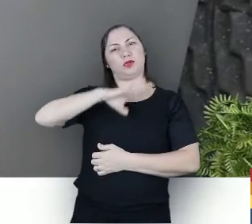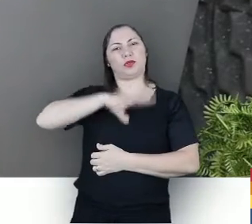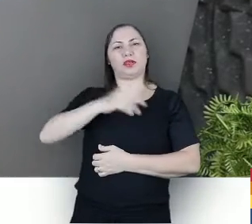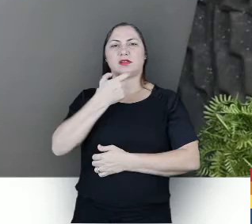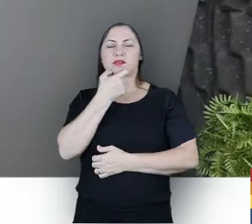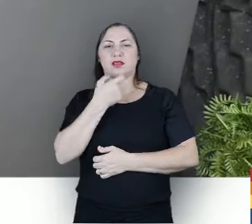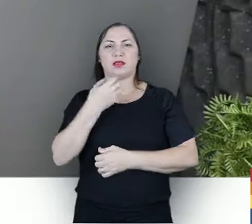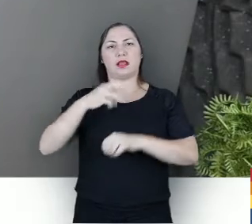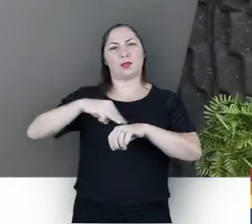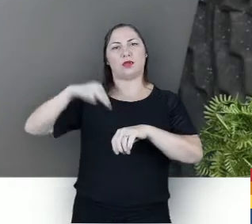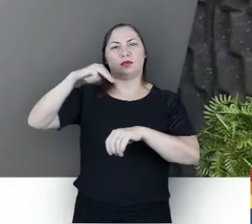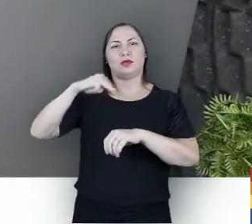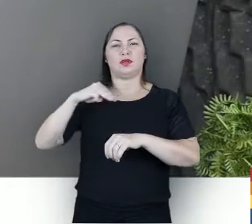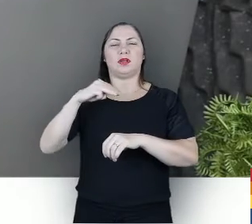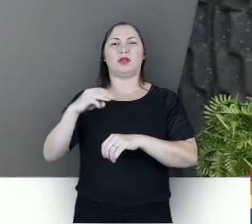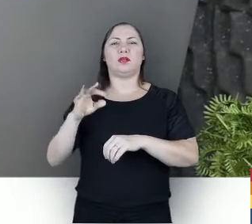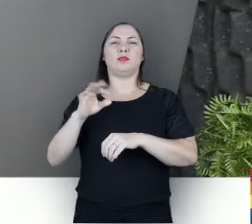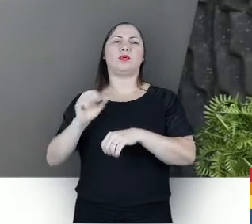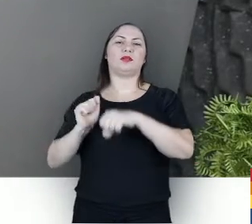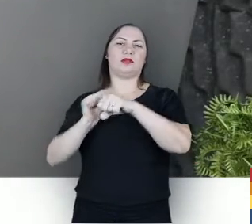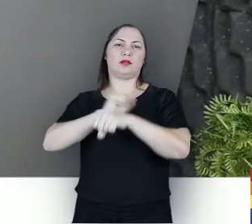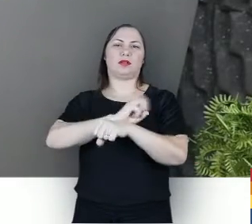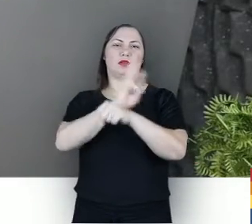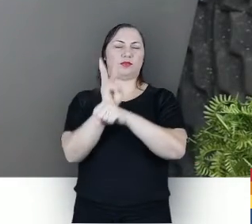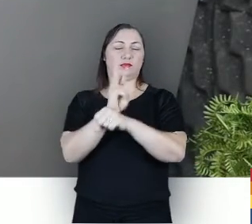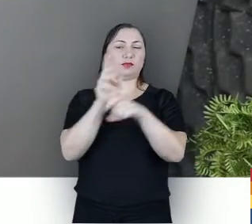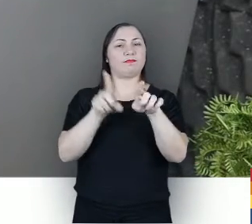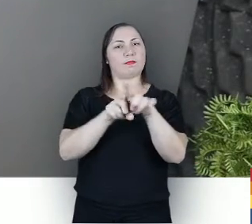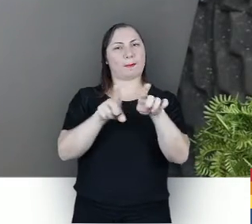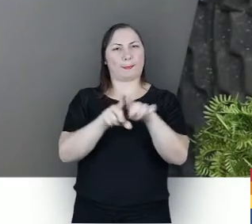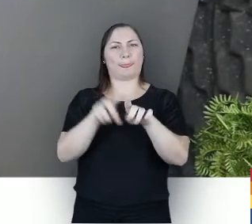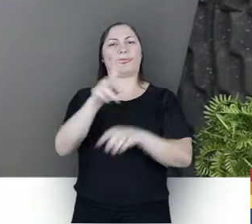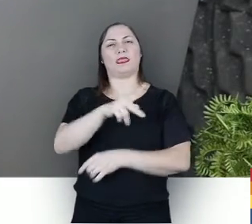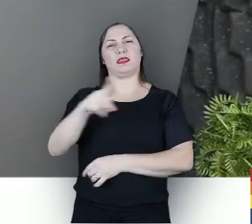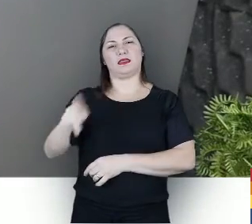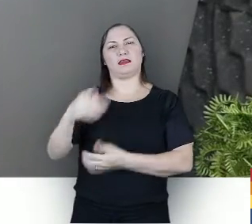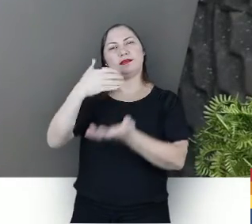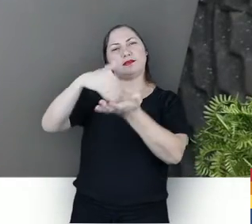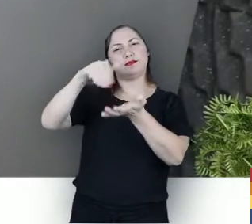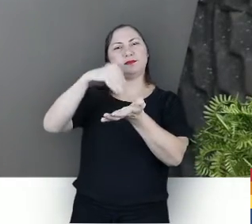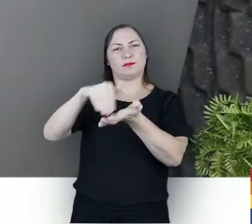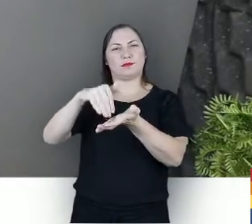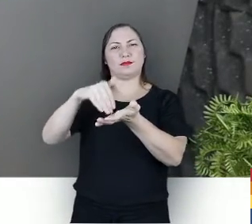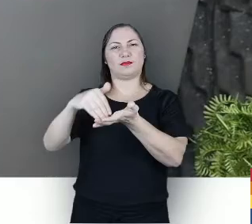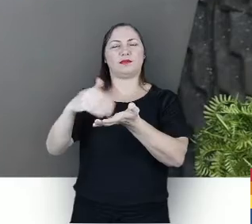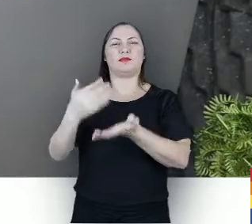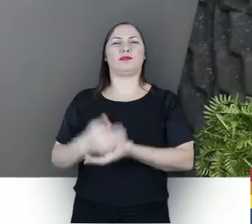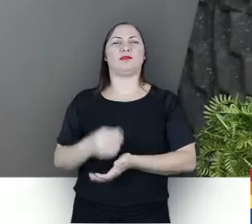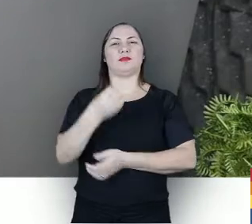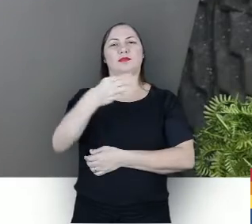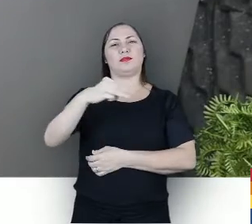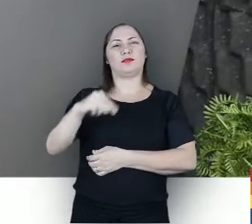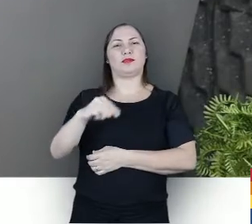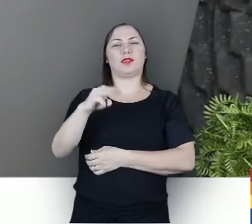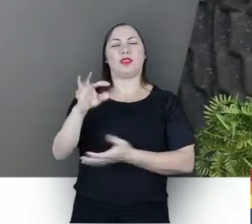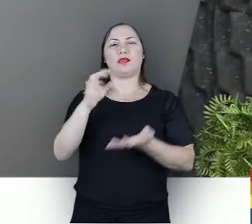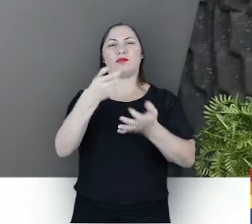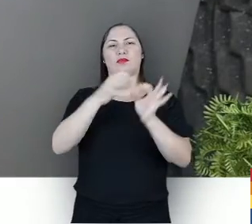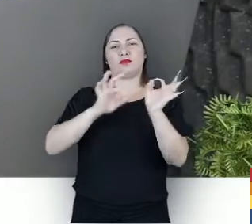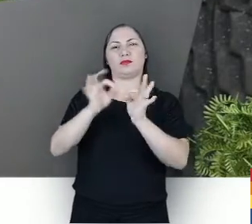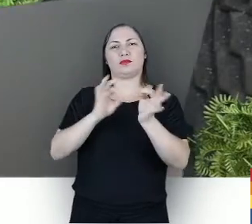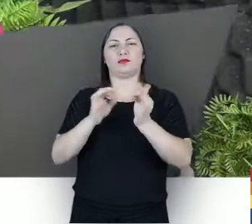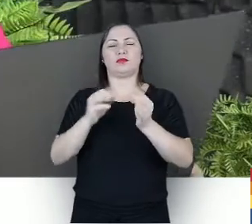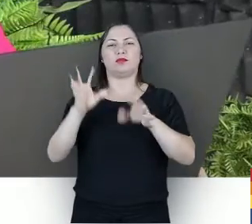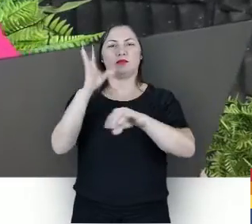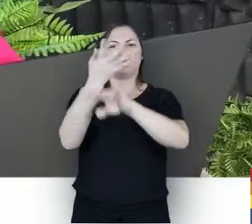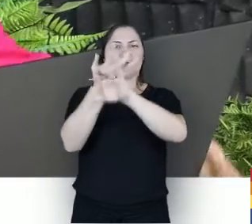componente curricular de língua inglesa do documento curricular do território maranhense para o ensino médio e atualmente está como técnica